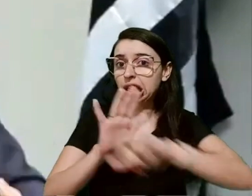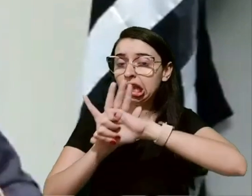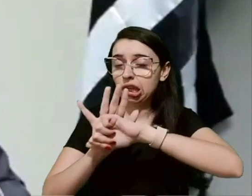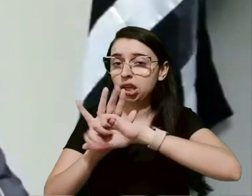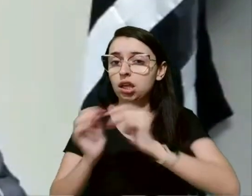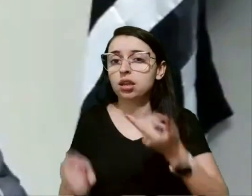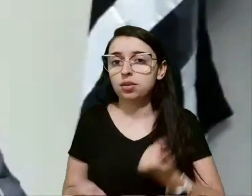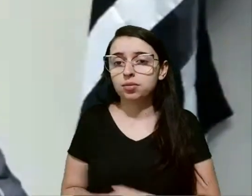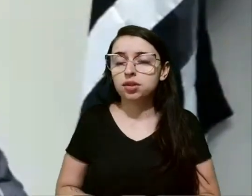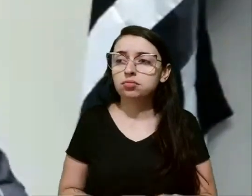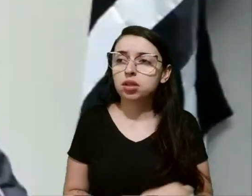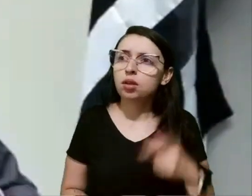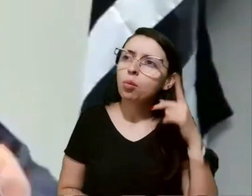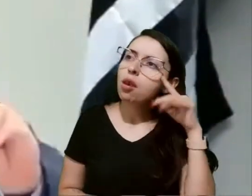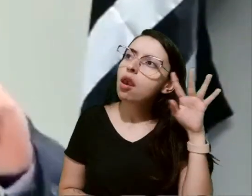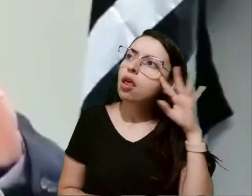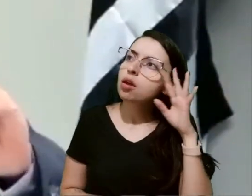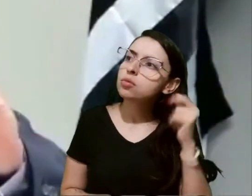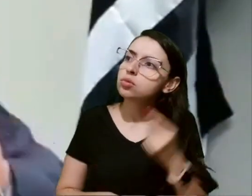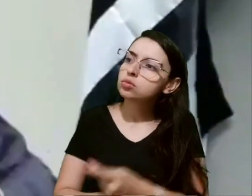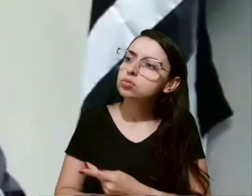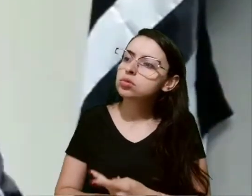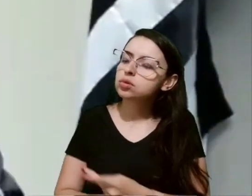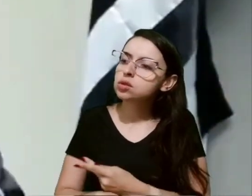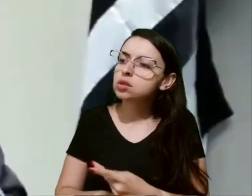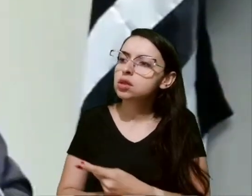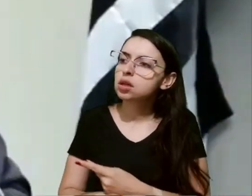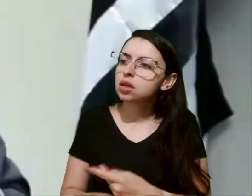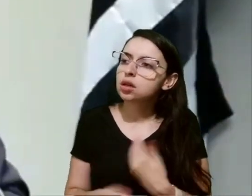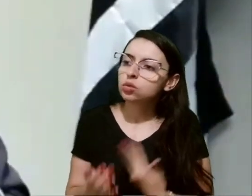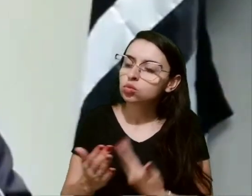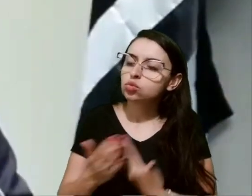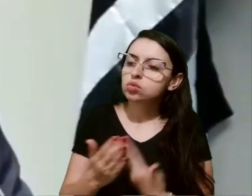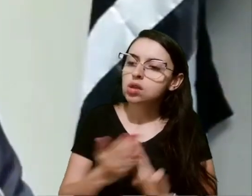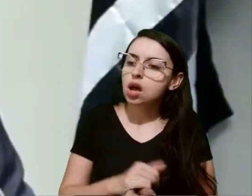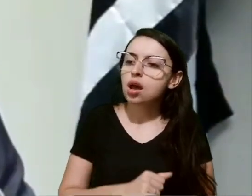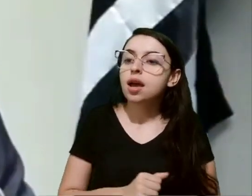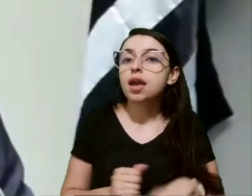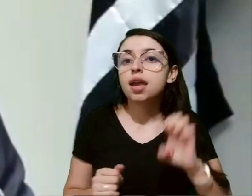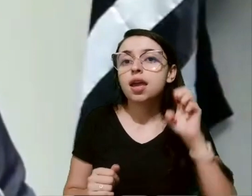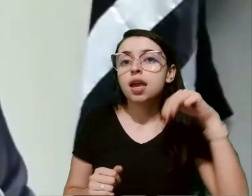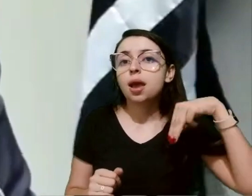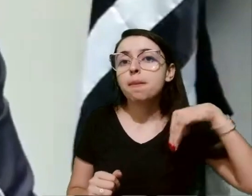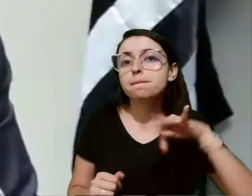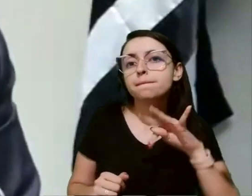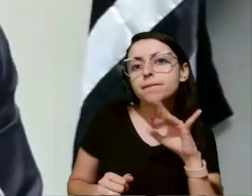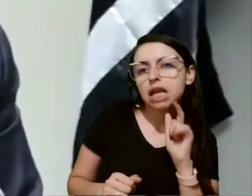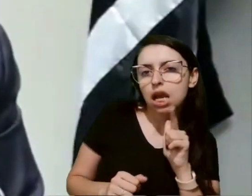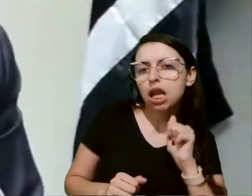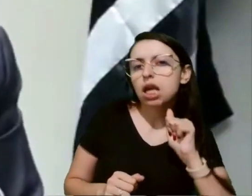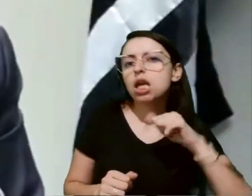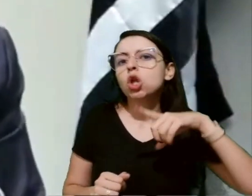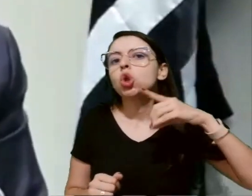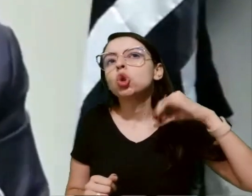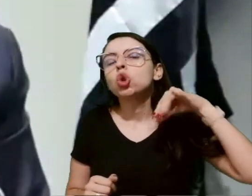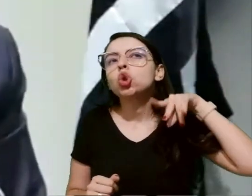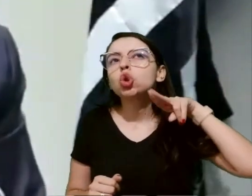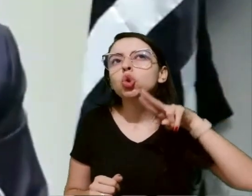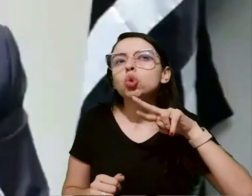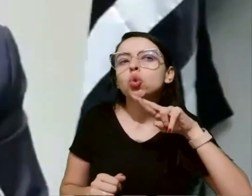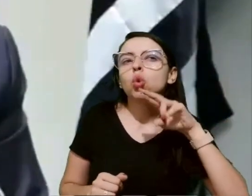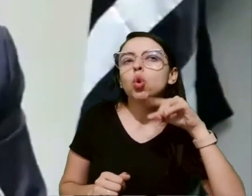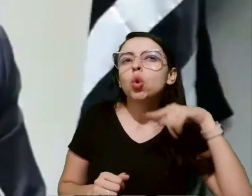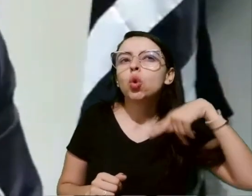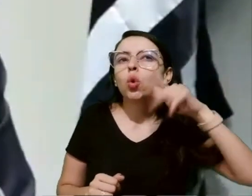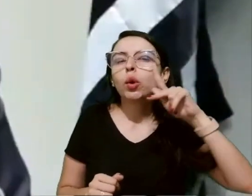estudando na faculdade de sociologia, eu lendo Emile Durkheim, que é um sociólogo o estudo dele era sobre ele definindo o